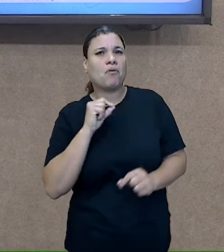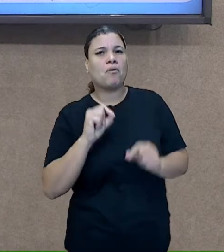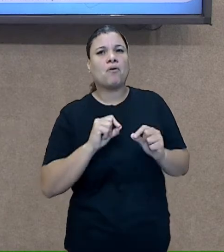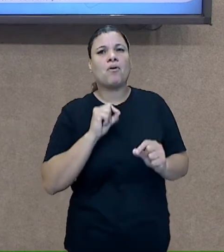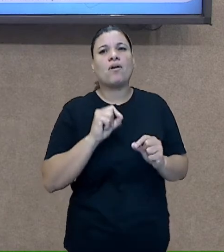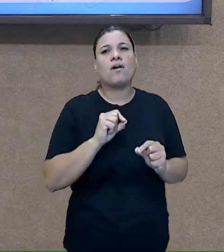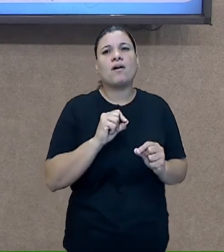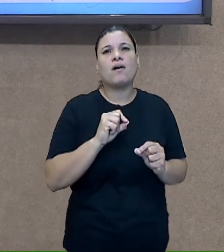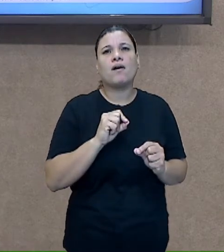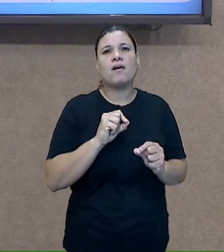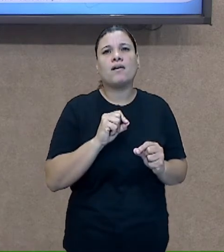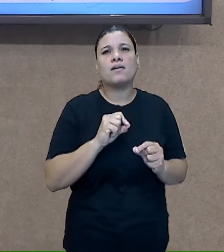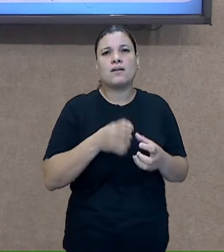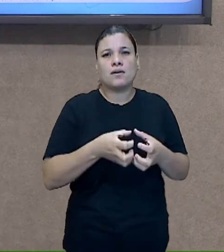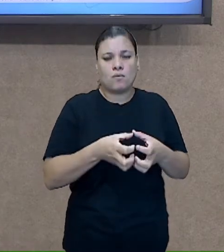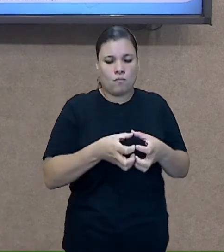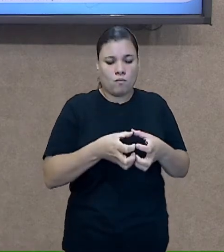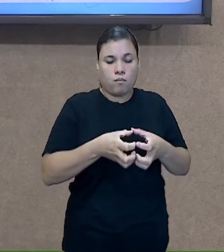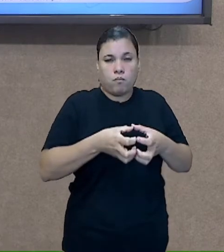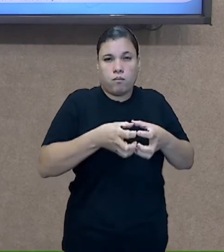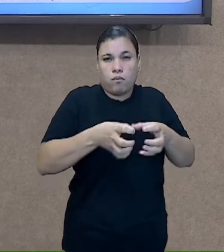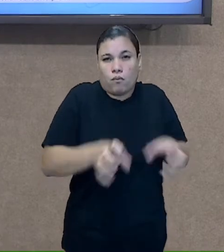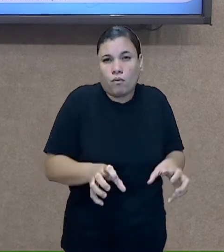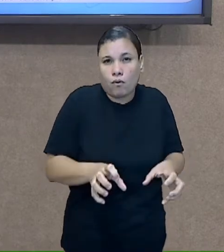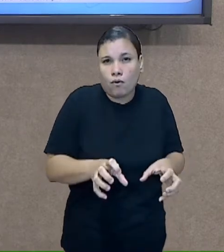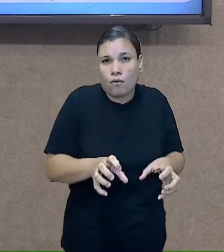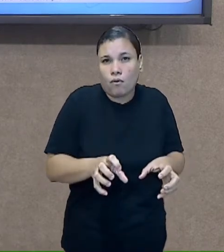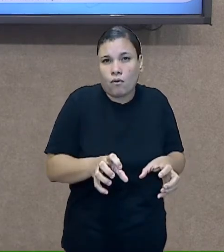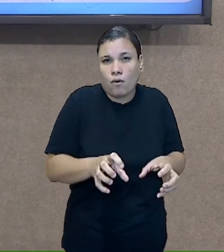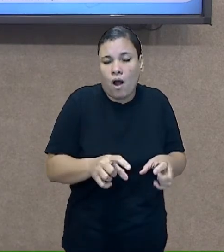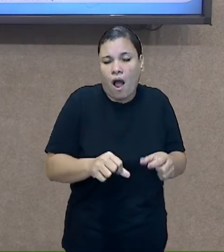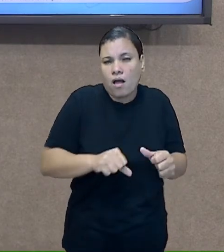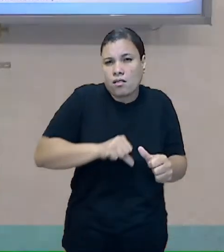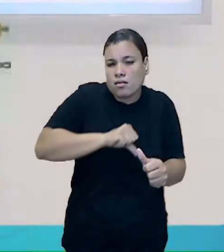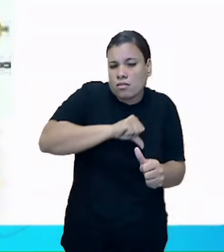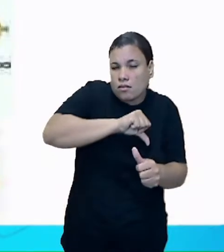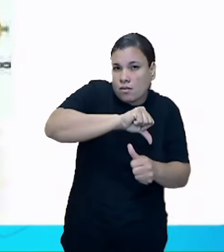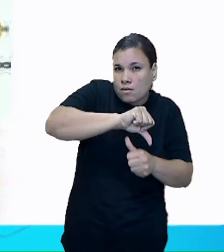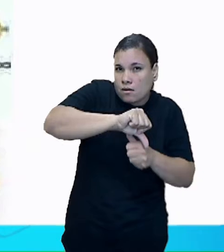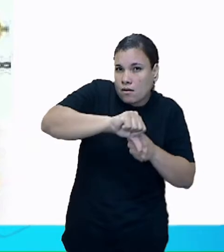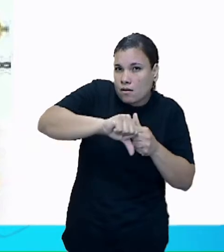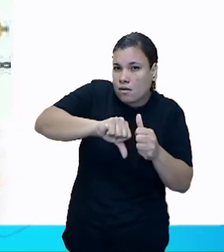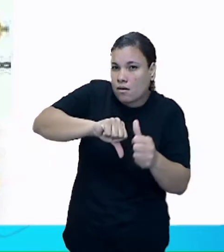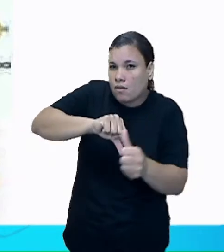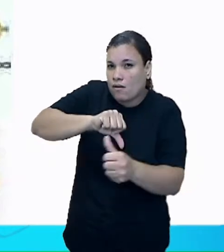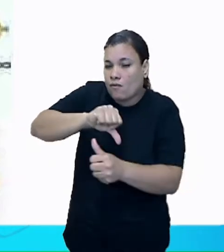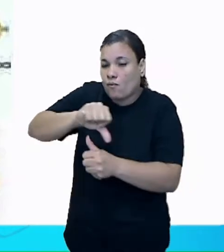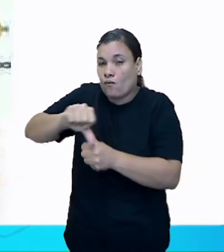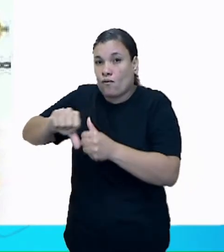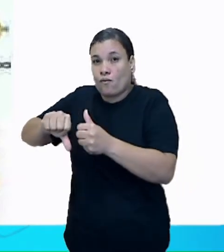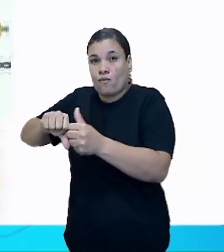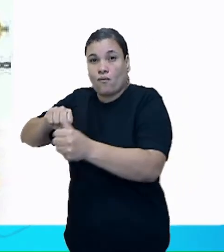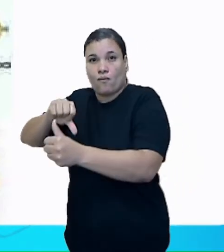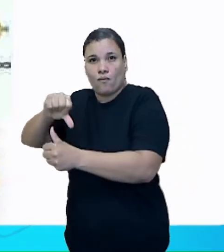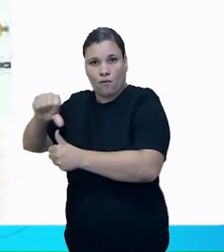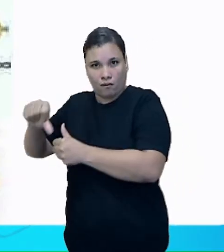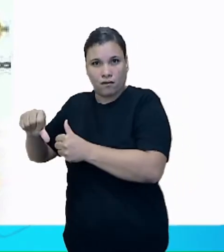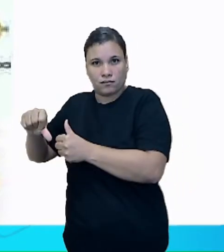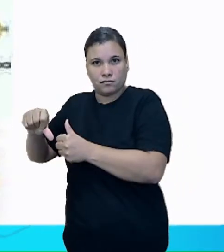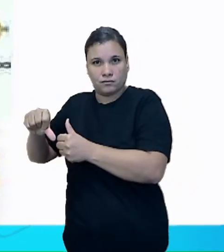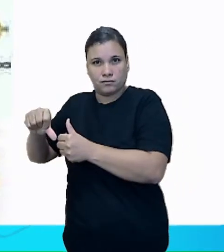uma transição de uma muda metamórfica. E lá na frente,